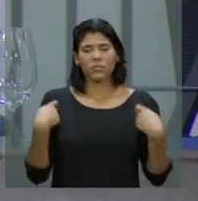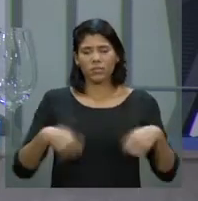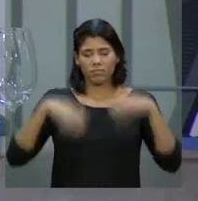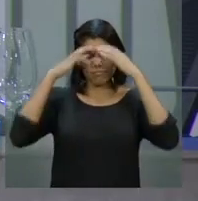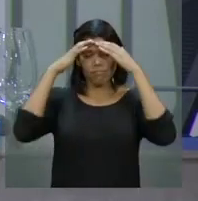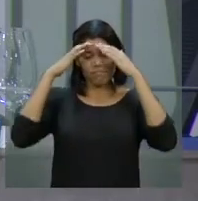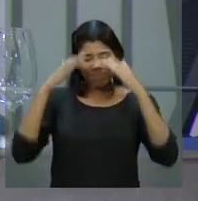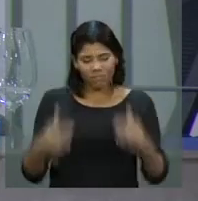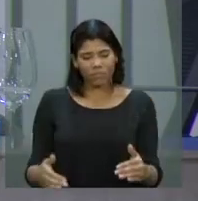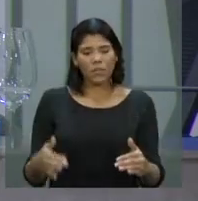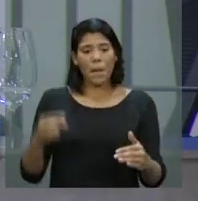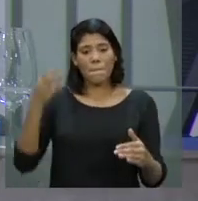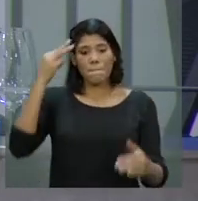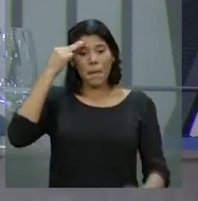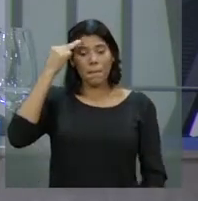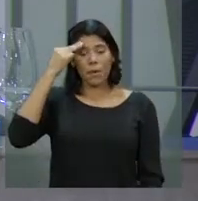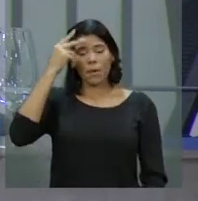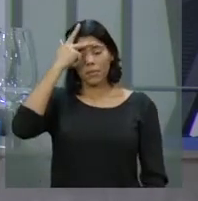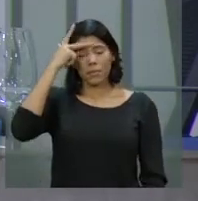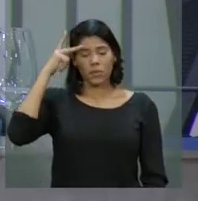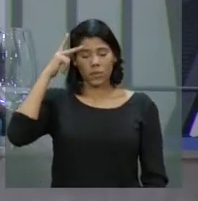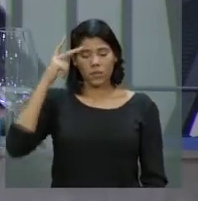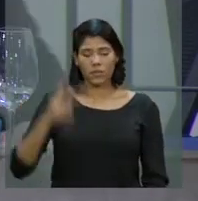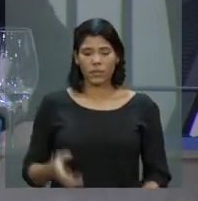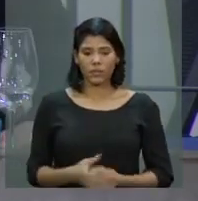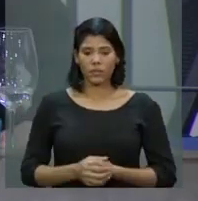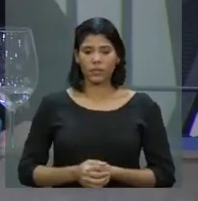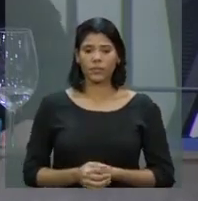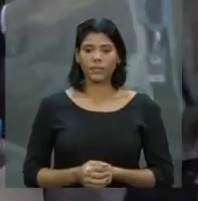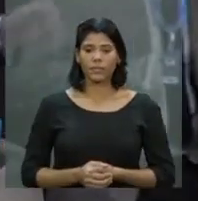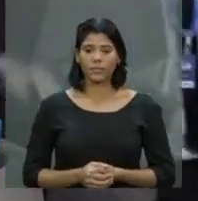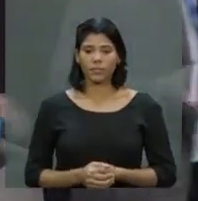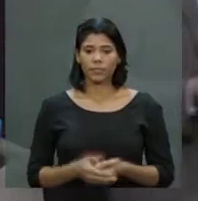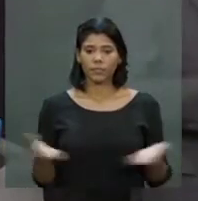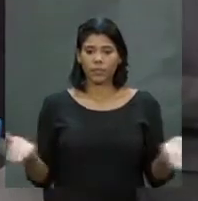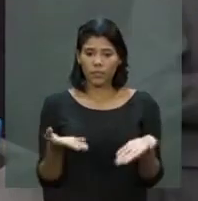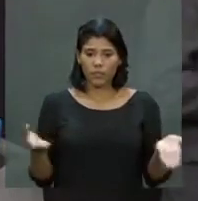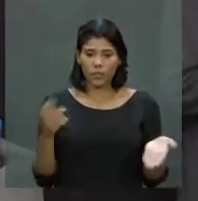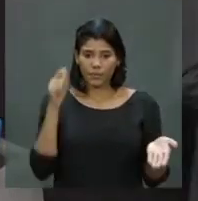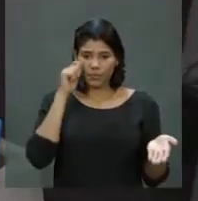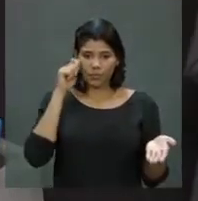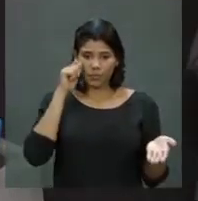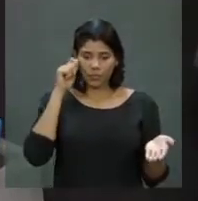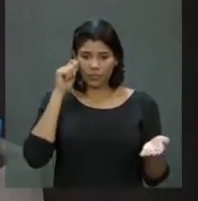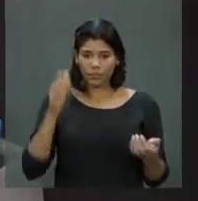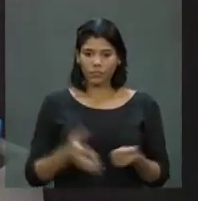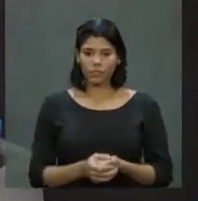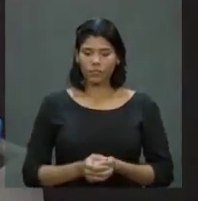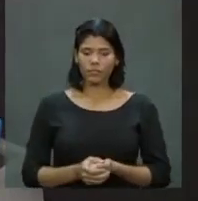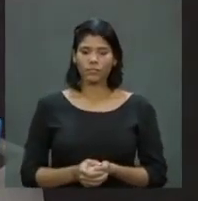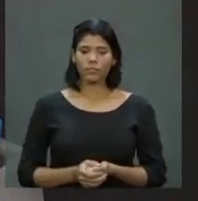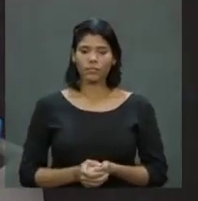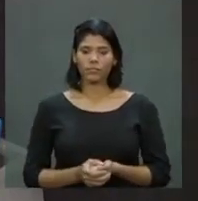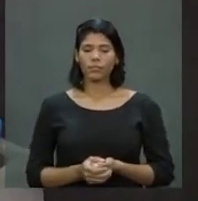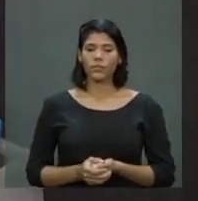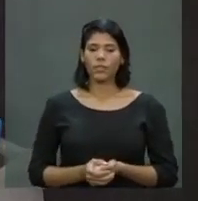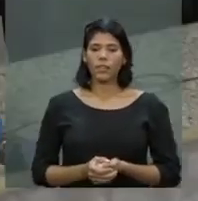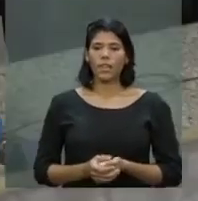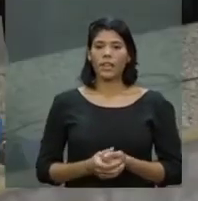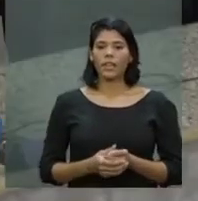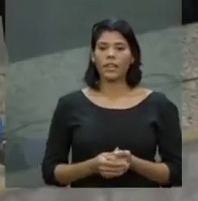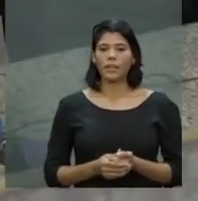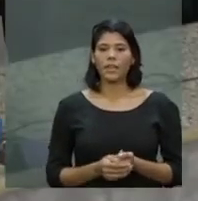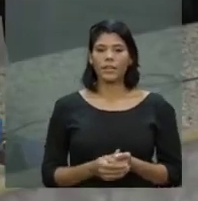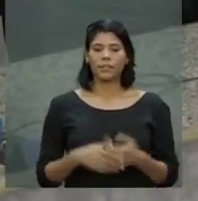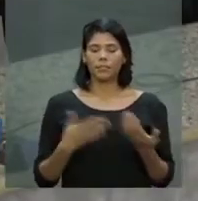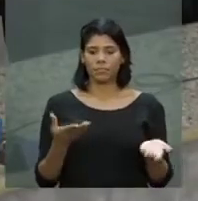de sensibilizar, puxar esse debate na sociedade. Eu ouço o deputado Acris, o deputado Marcos e concluo, por gentileza, presidente. Deputado Renato, você é